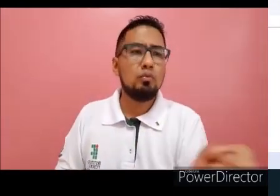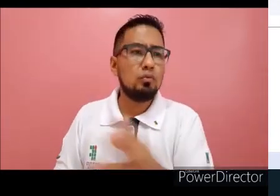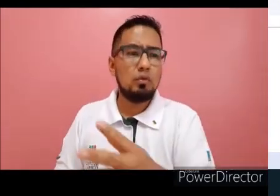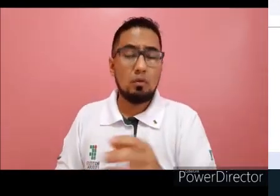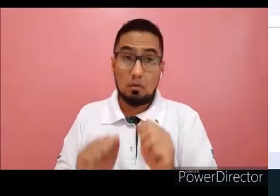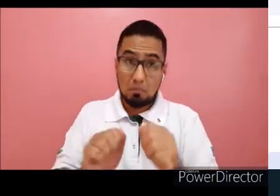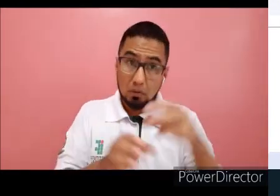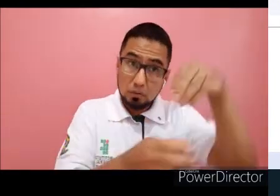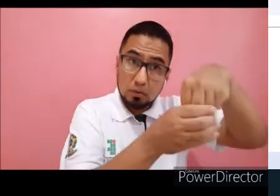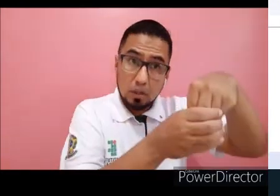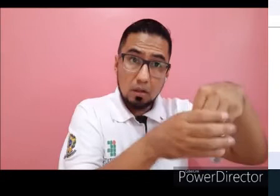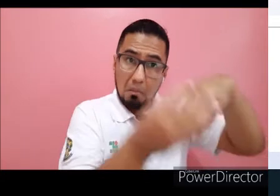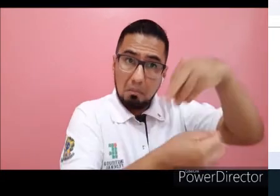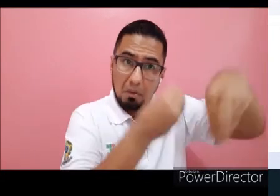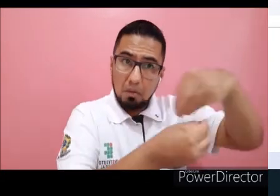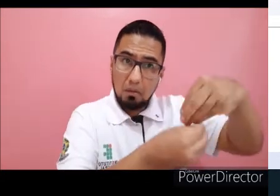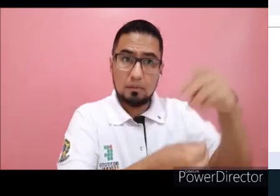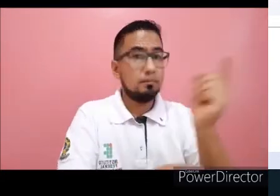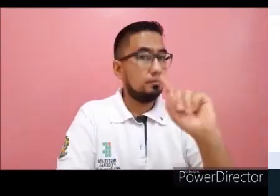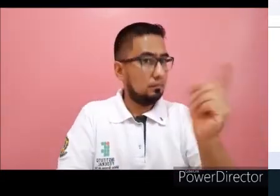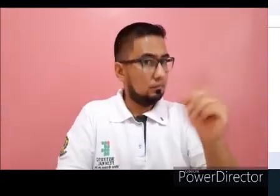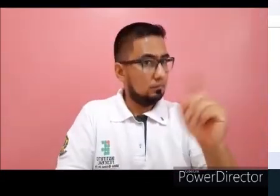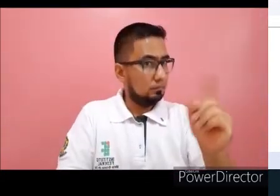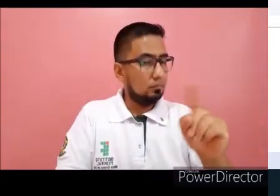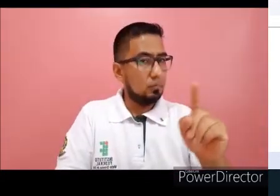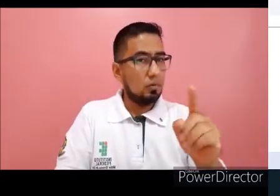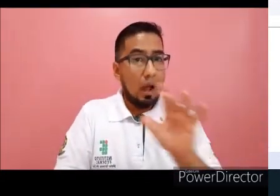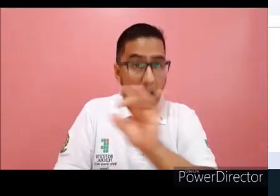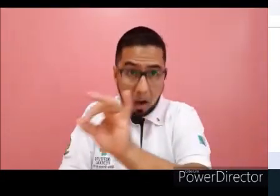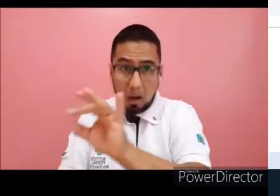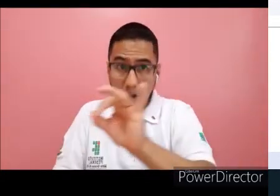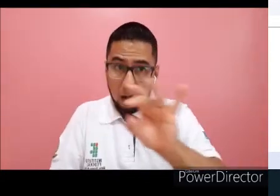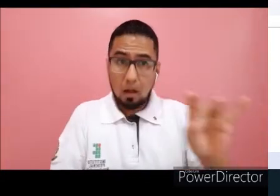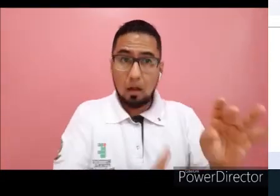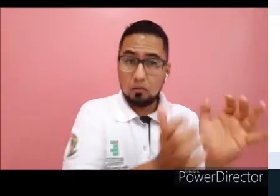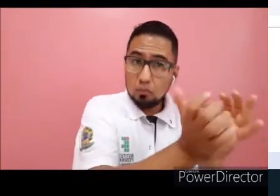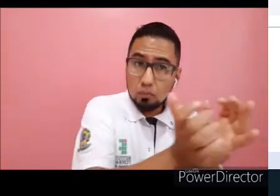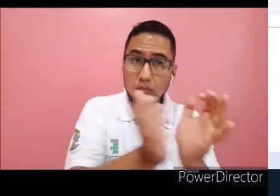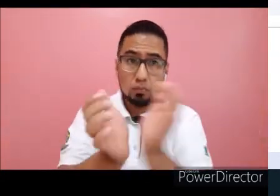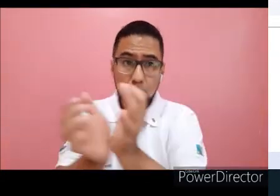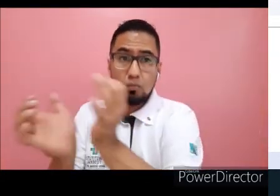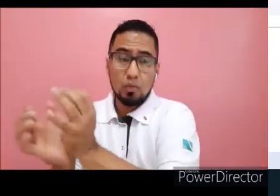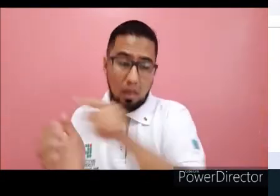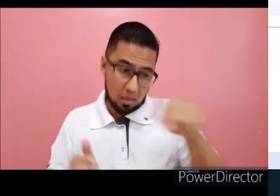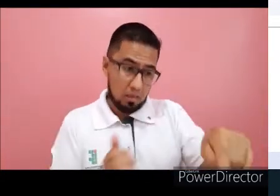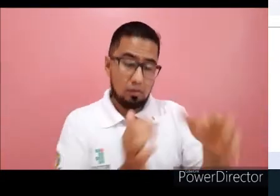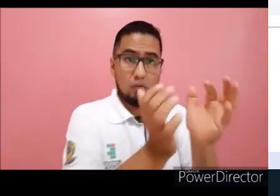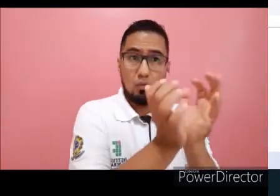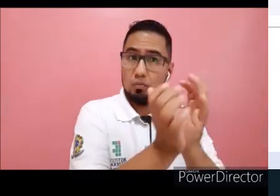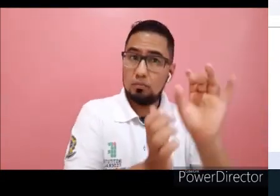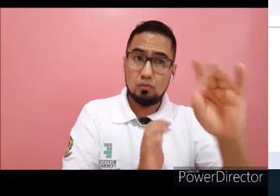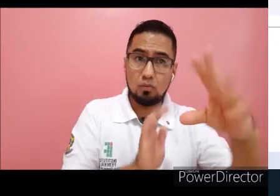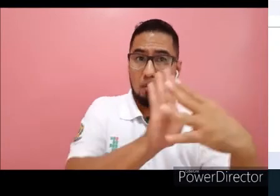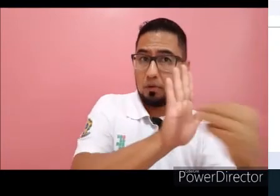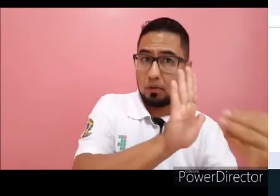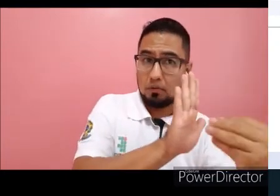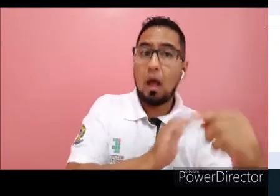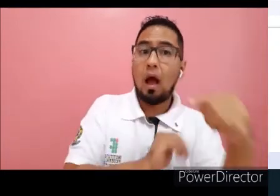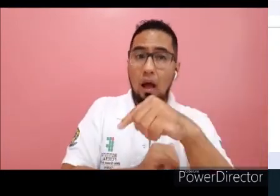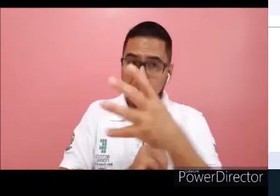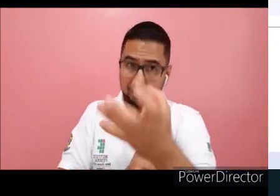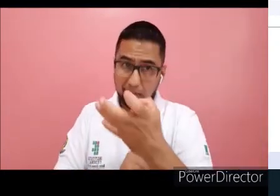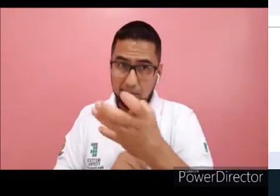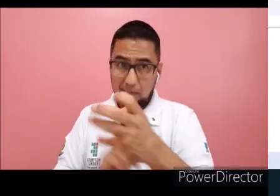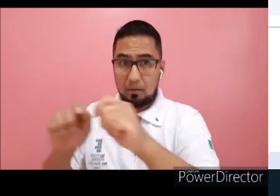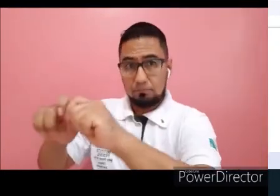criaria. Eu posso criar aqui dentro para ficar misturado? Não, não é legal ficar misturado. Isso aqui, esse pacote contém somente classes de modelo. Você